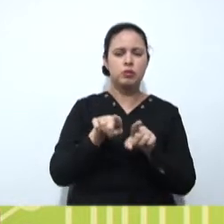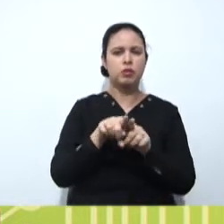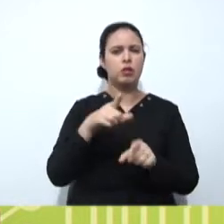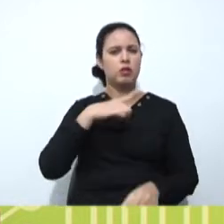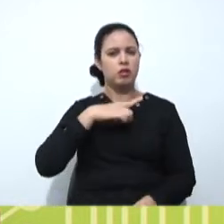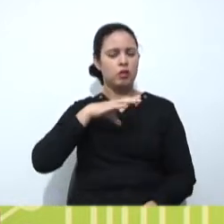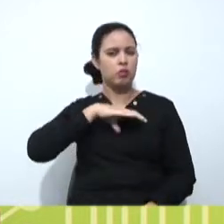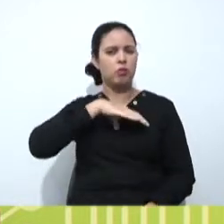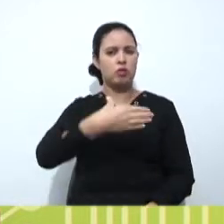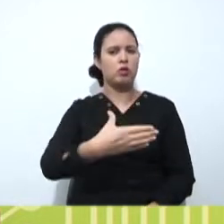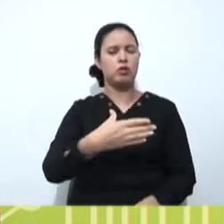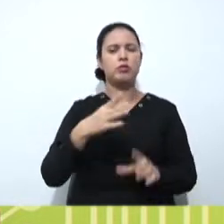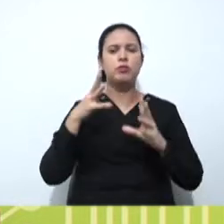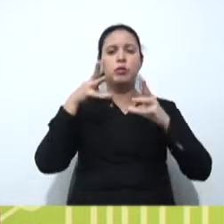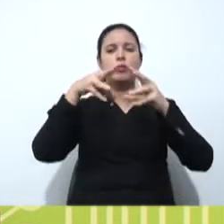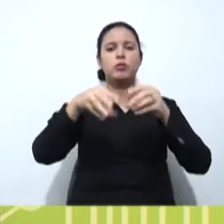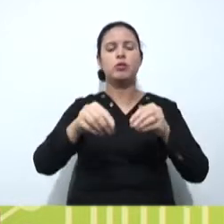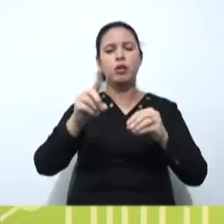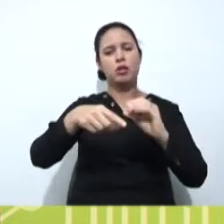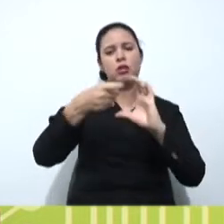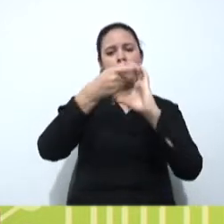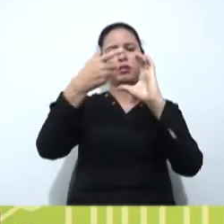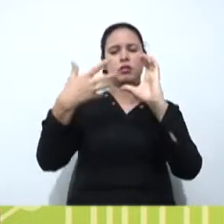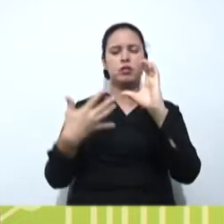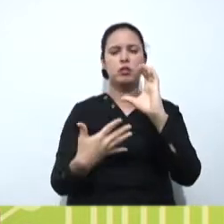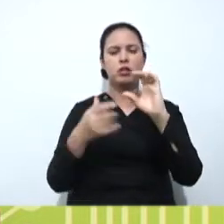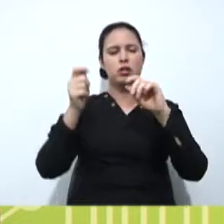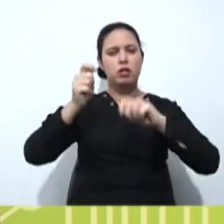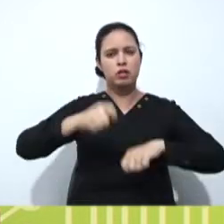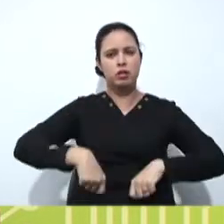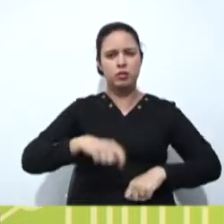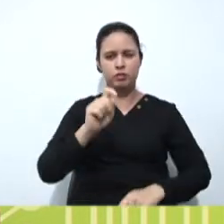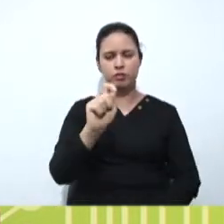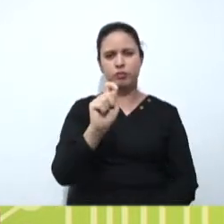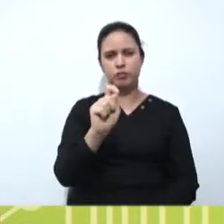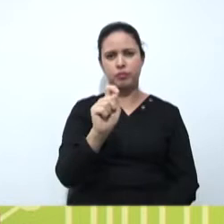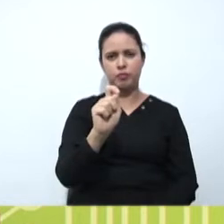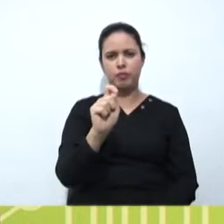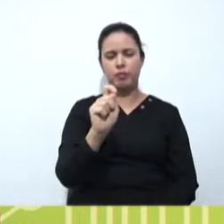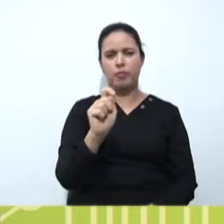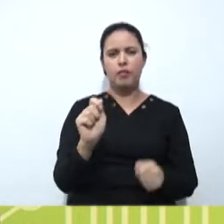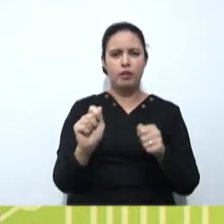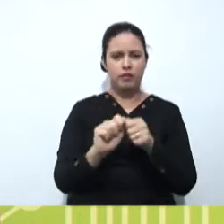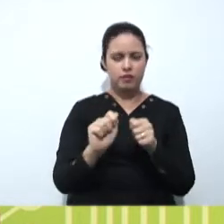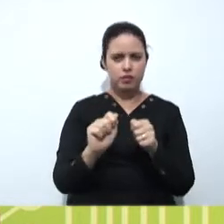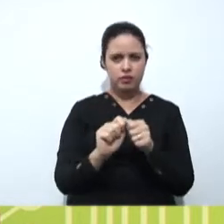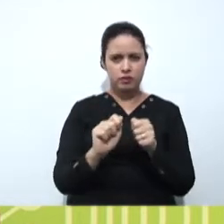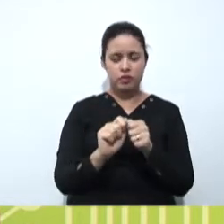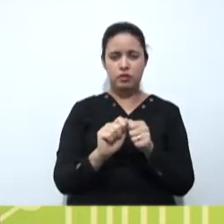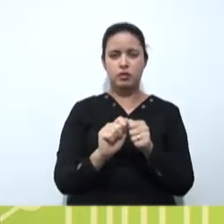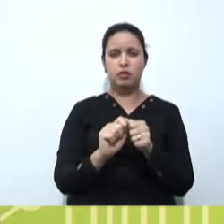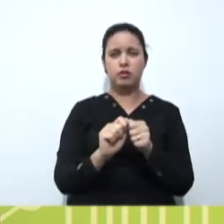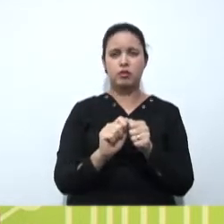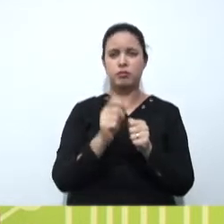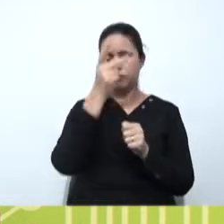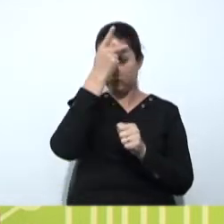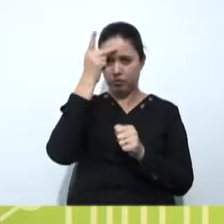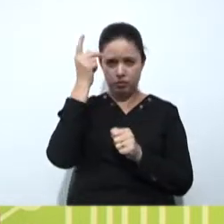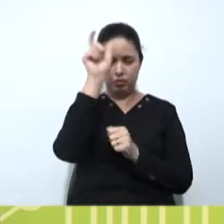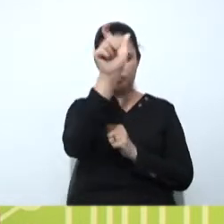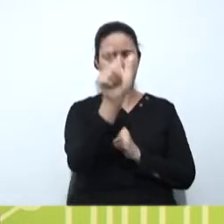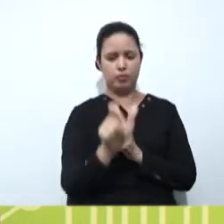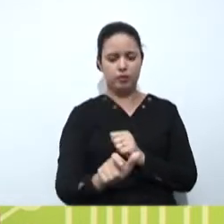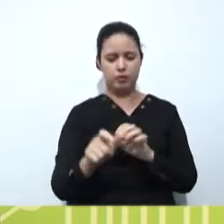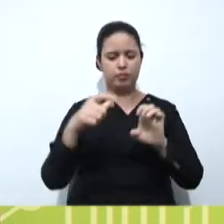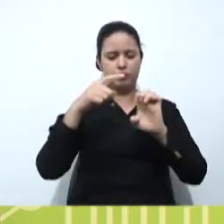coragem. Então, todas essas são características que podem fazer com que um empreendedor